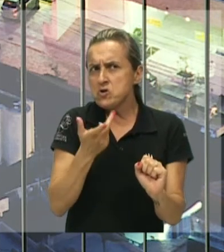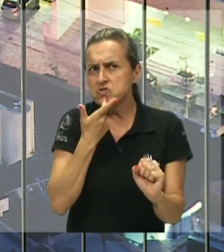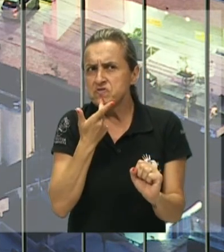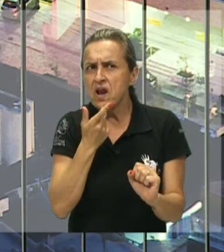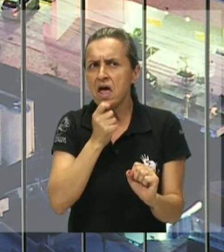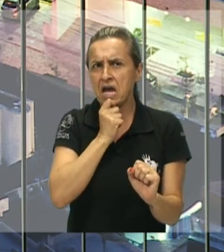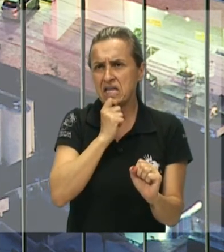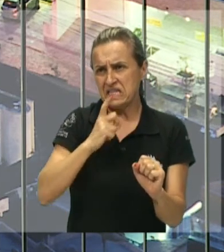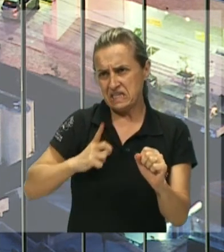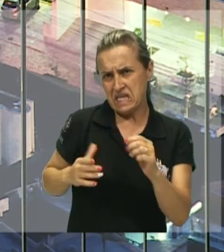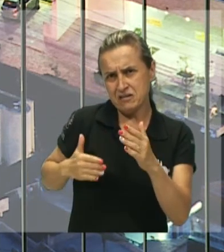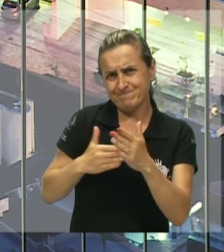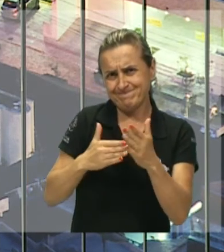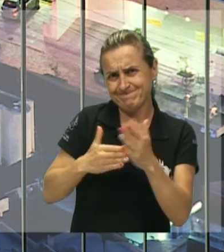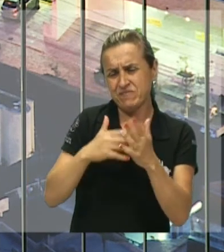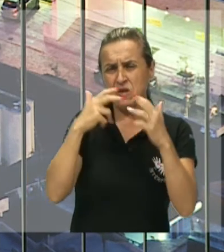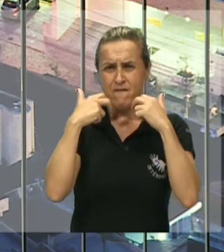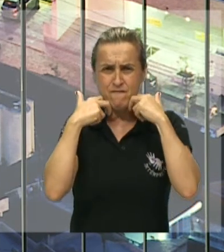que